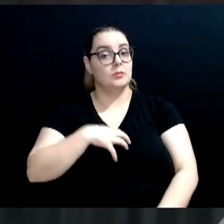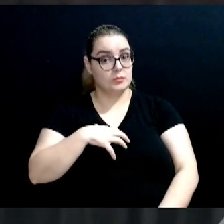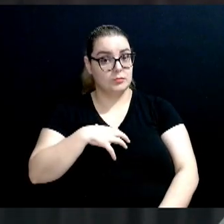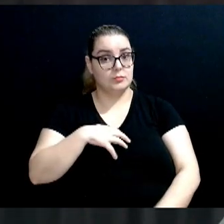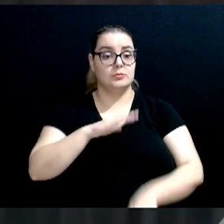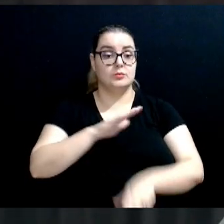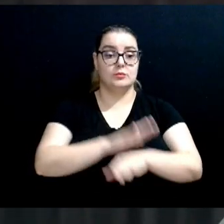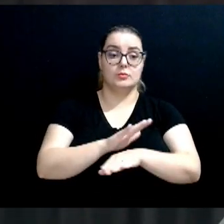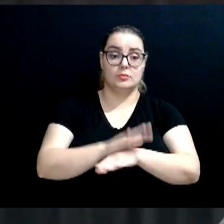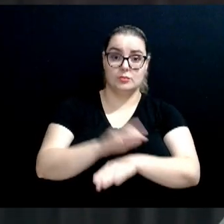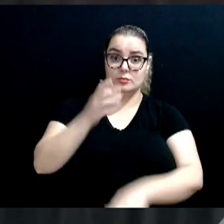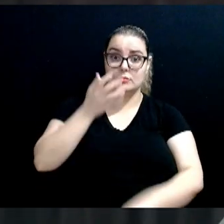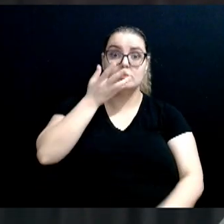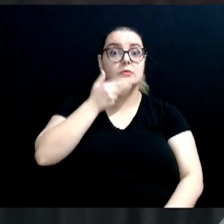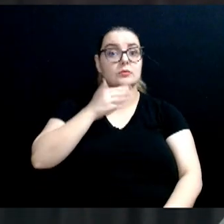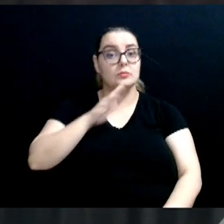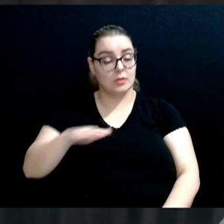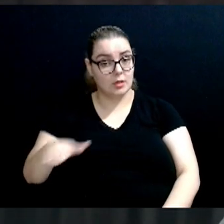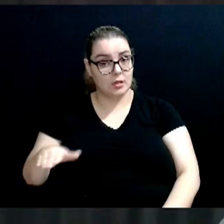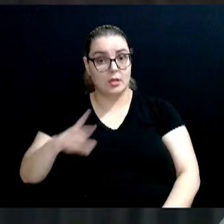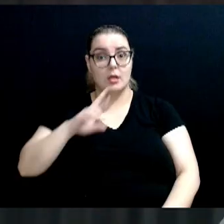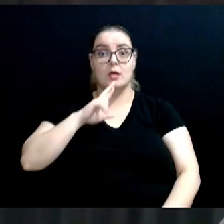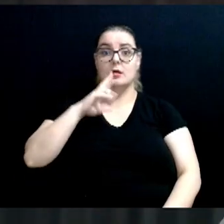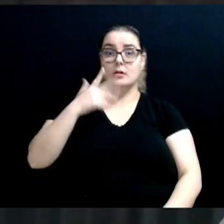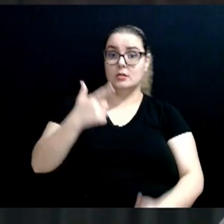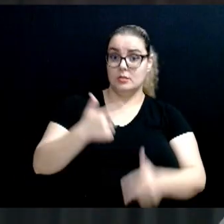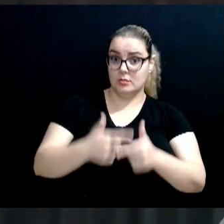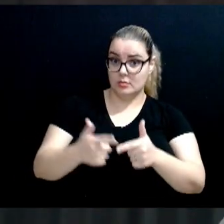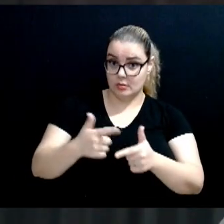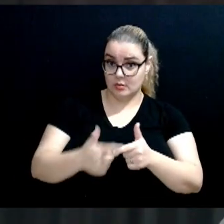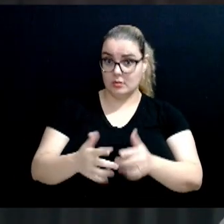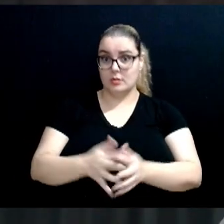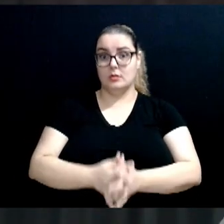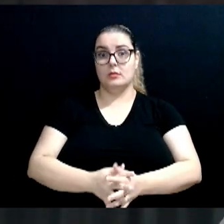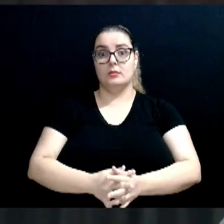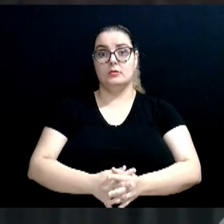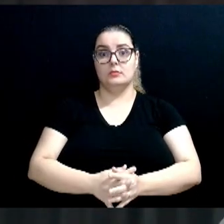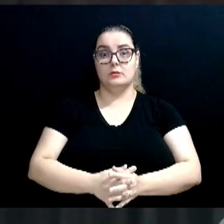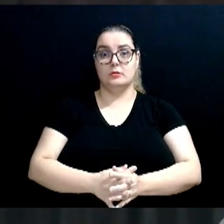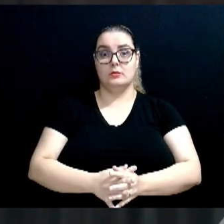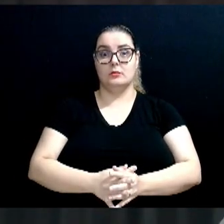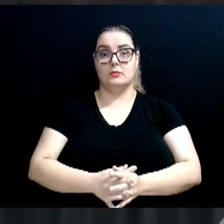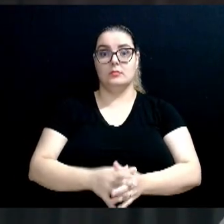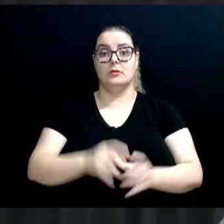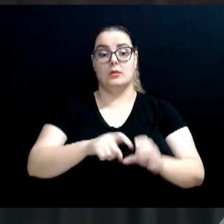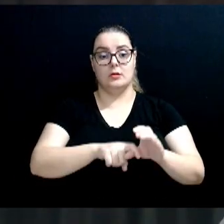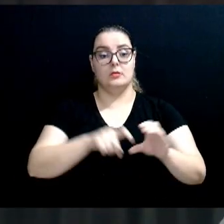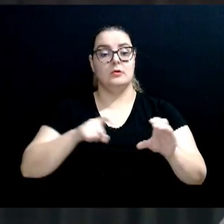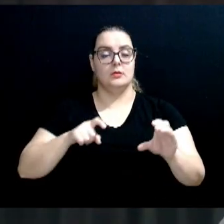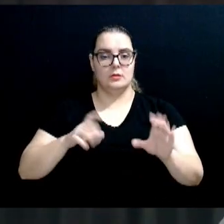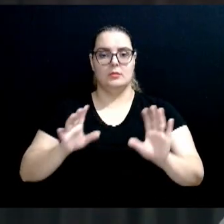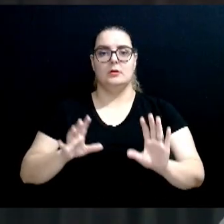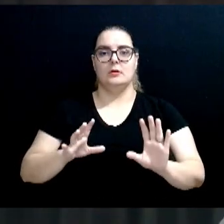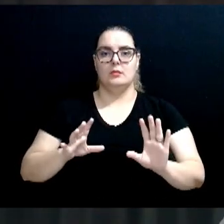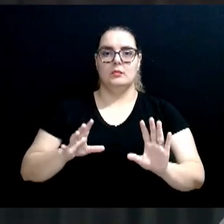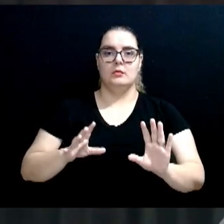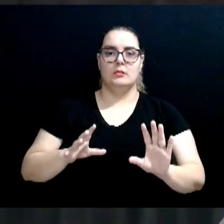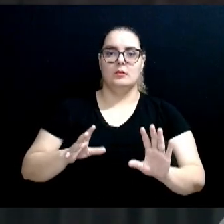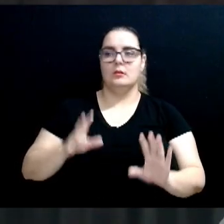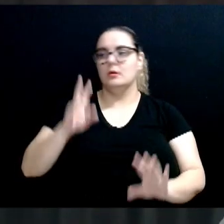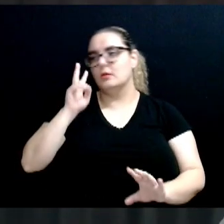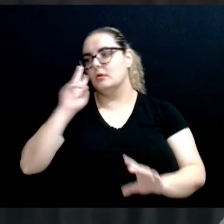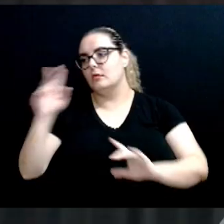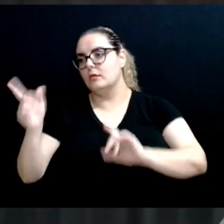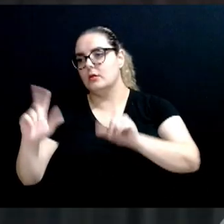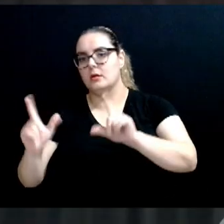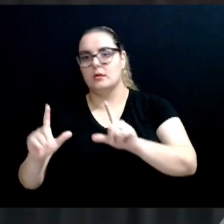a resolver o problema e se desvincular, né, dessa questão. Eu vi na televisão, será que meu filho